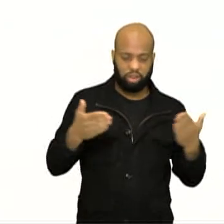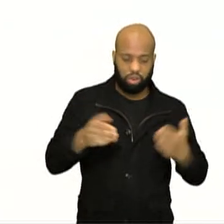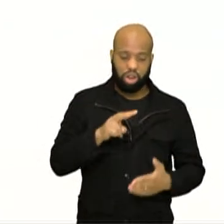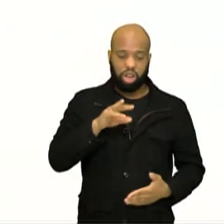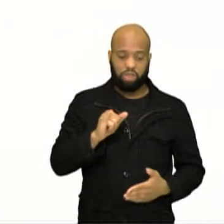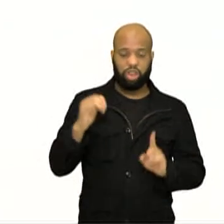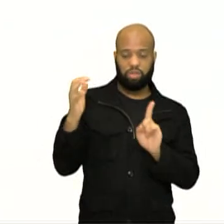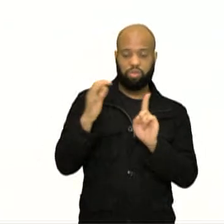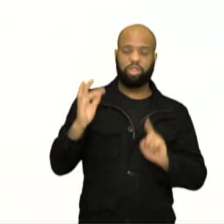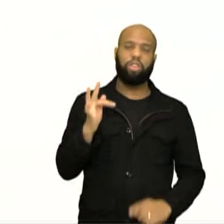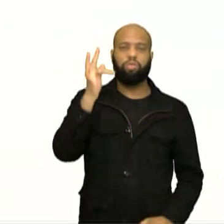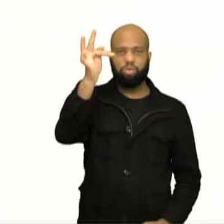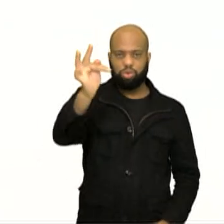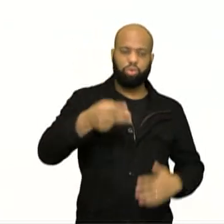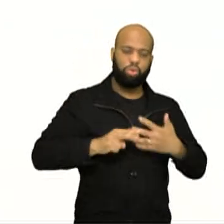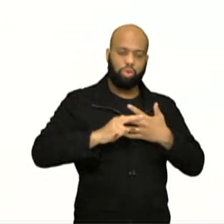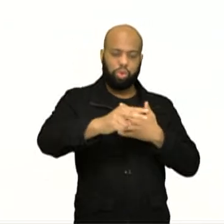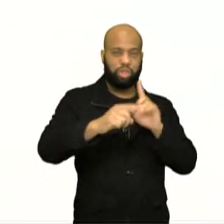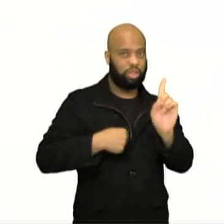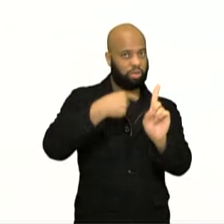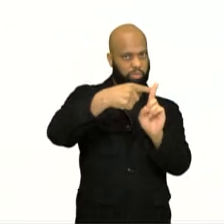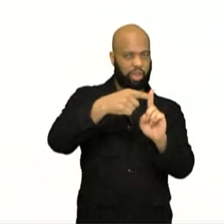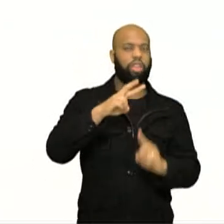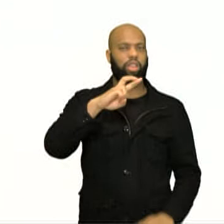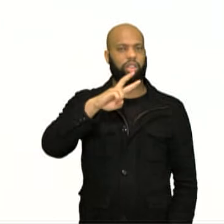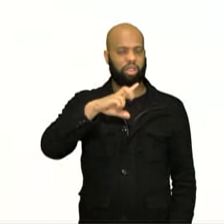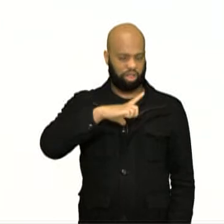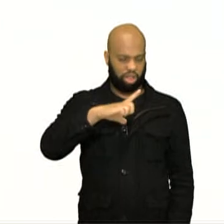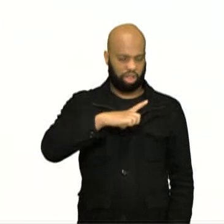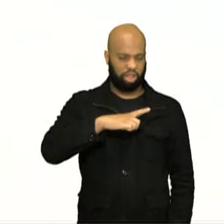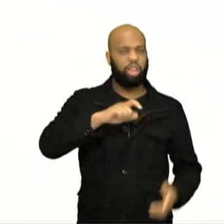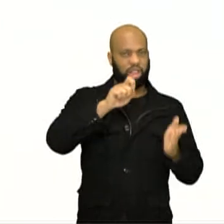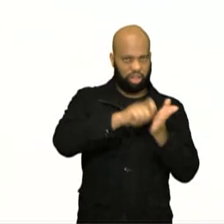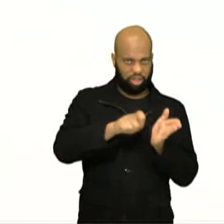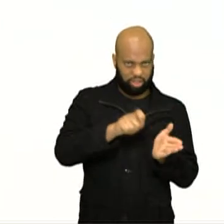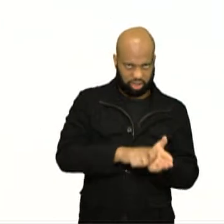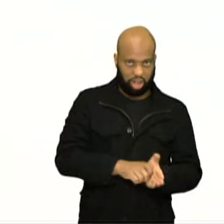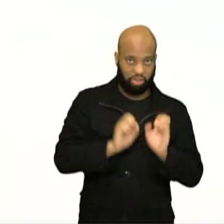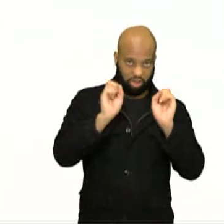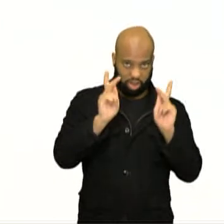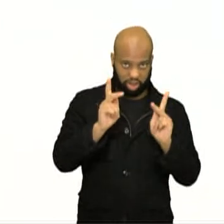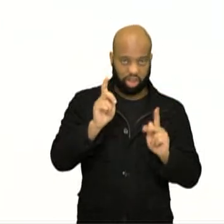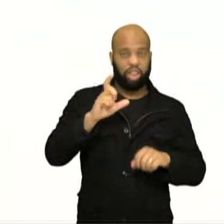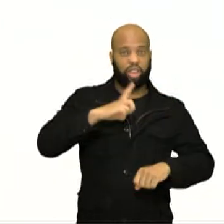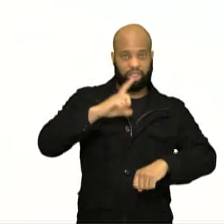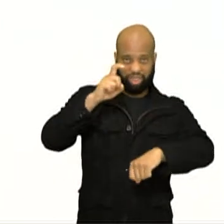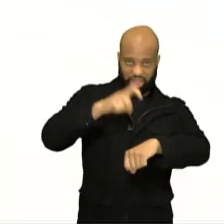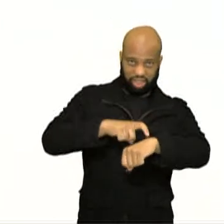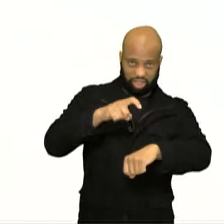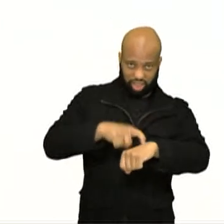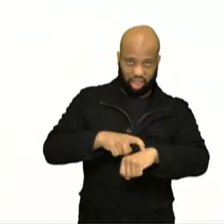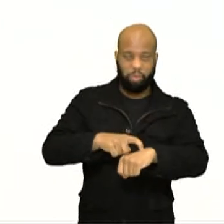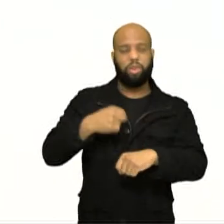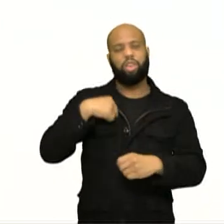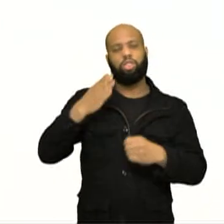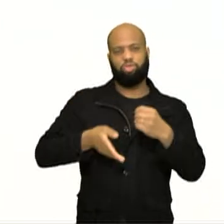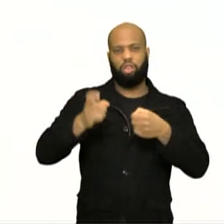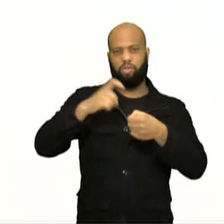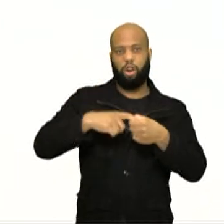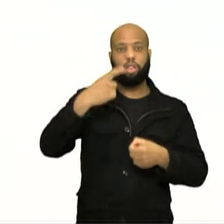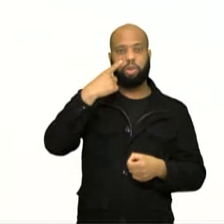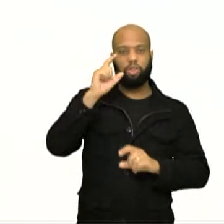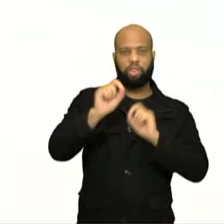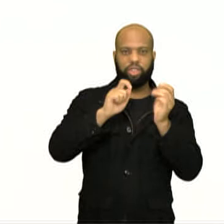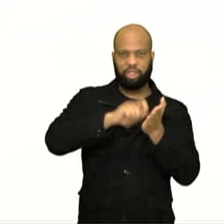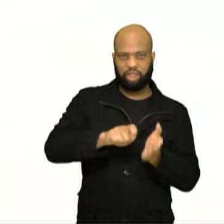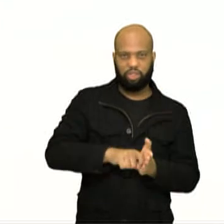vai gerar uma consequência positiva no futuro, que vai dizer sim à vida, que vai colaborar com a preservação